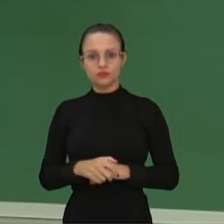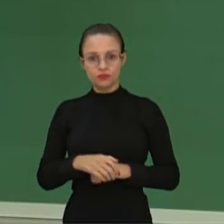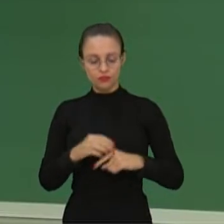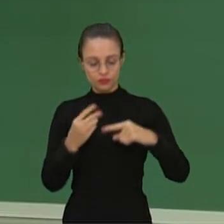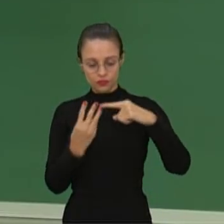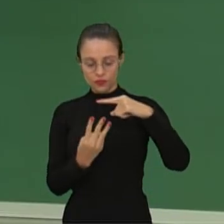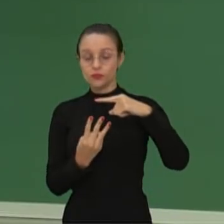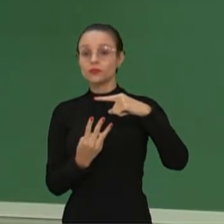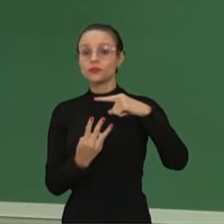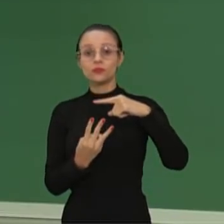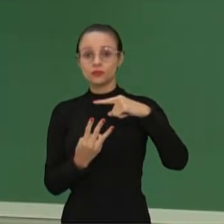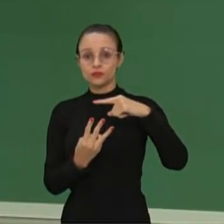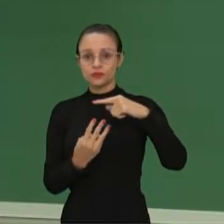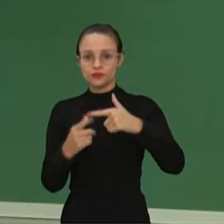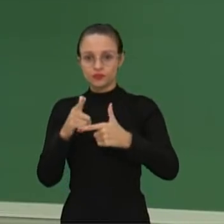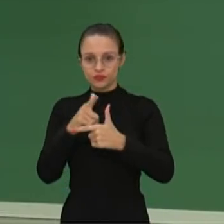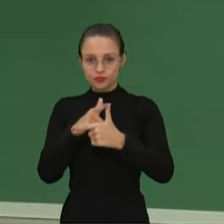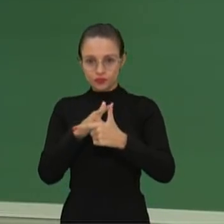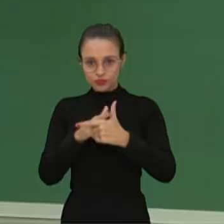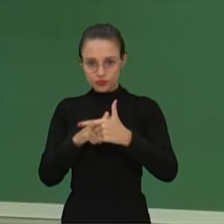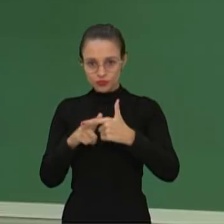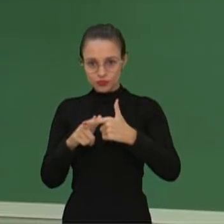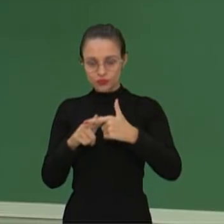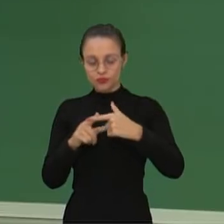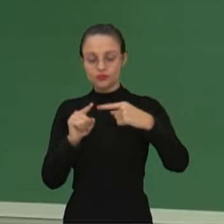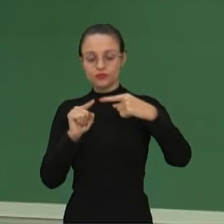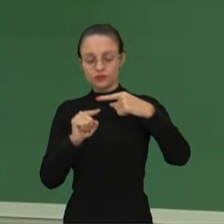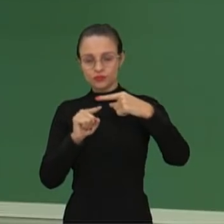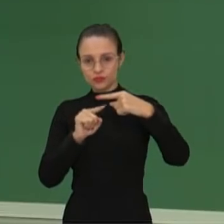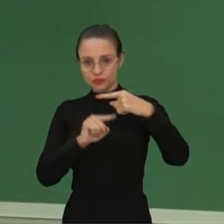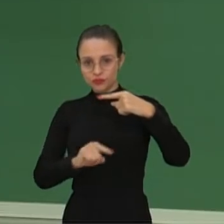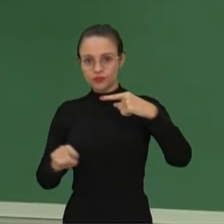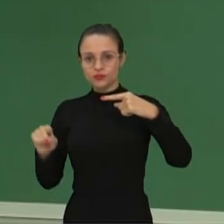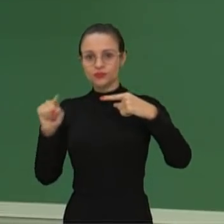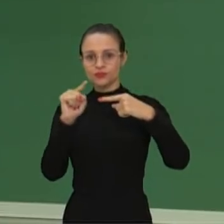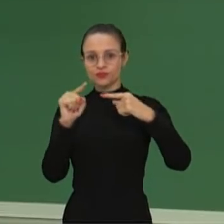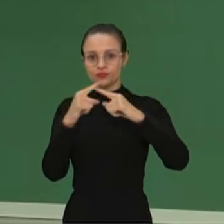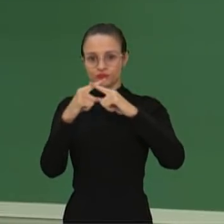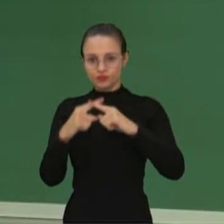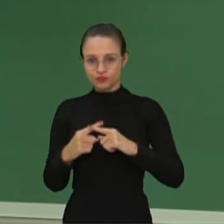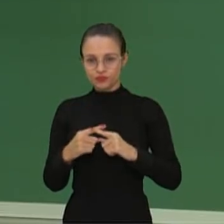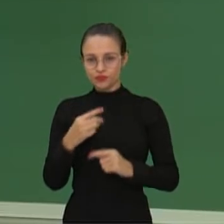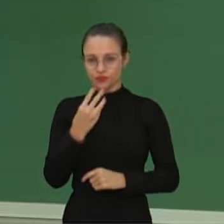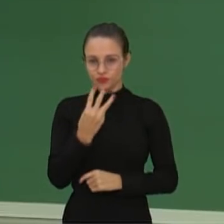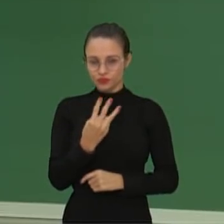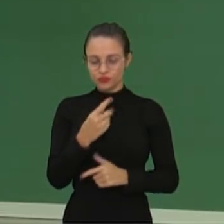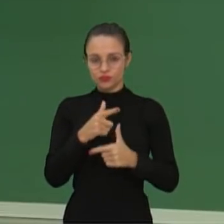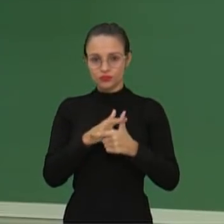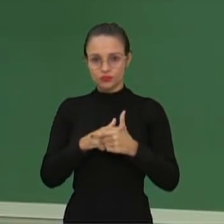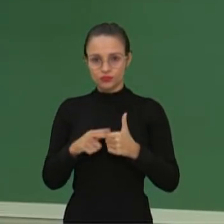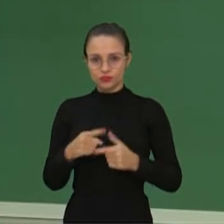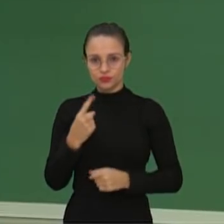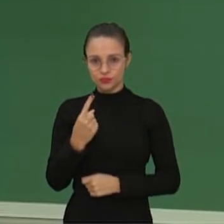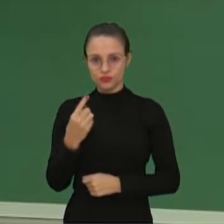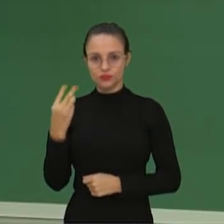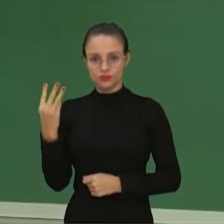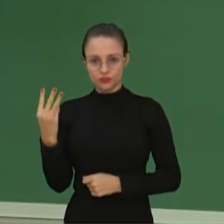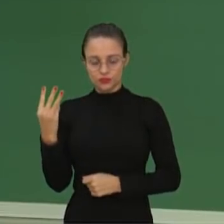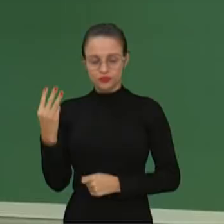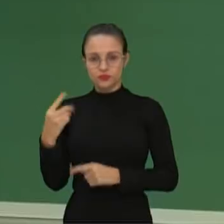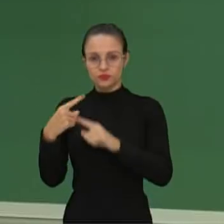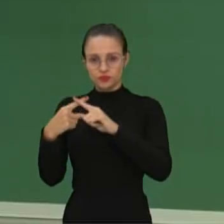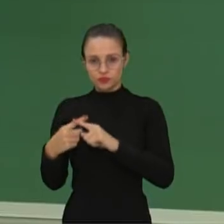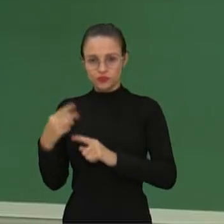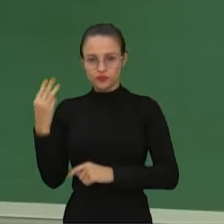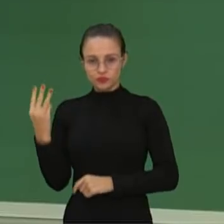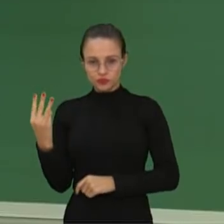mesmo? Eu vou dividir pelo de baixo e multiplicar pelo de cima. Então, 3 divididos por 1 dá 3. 3